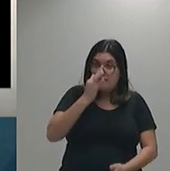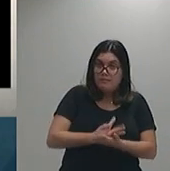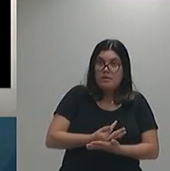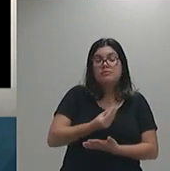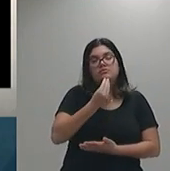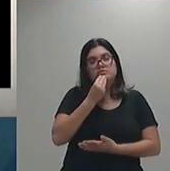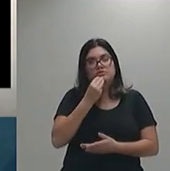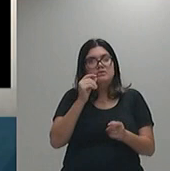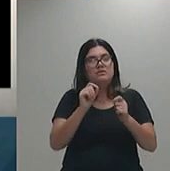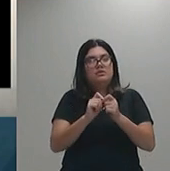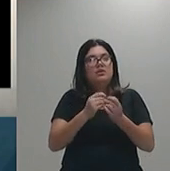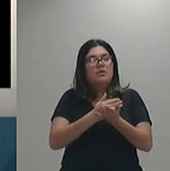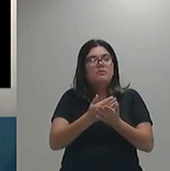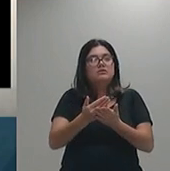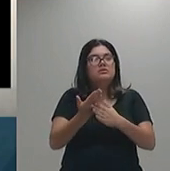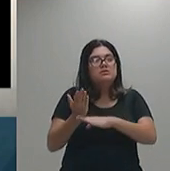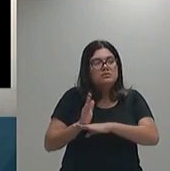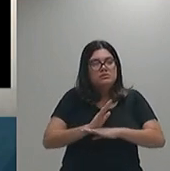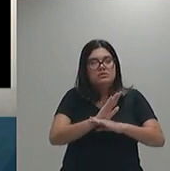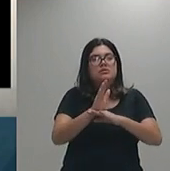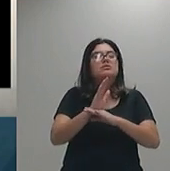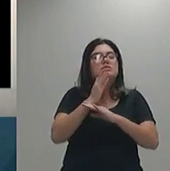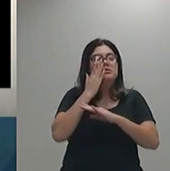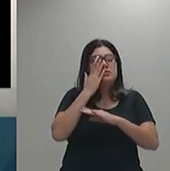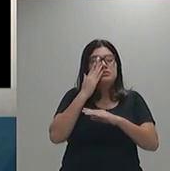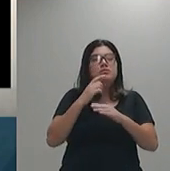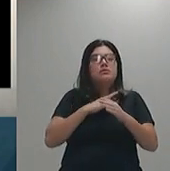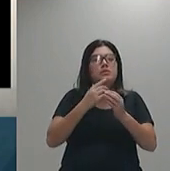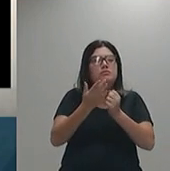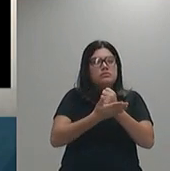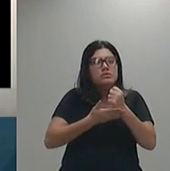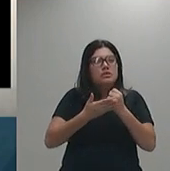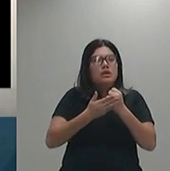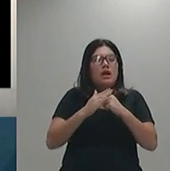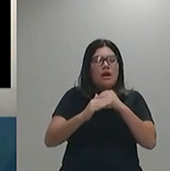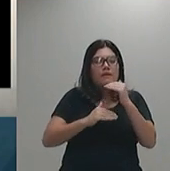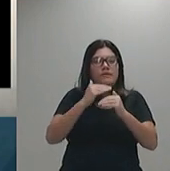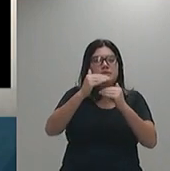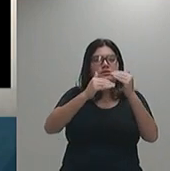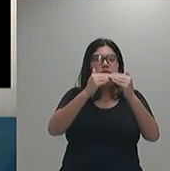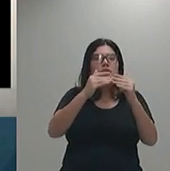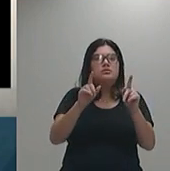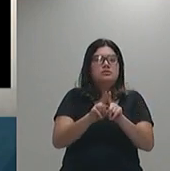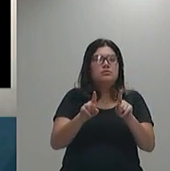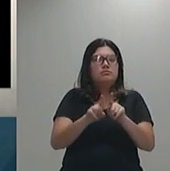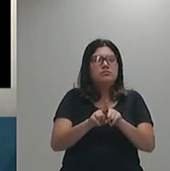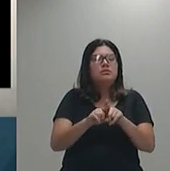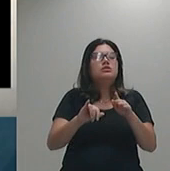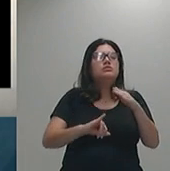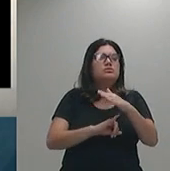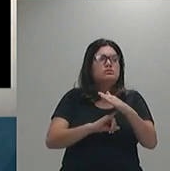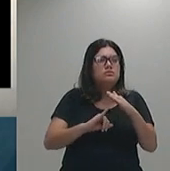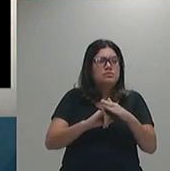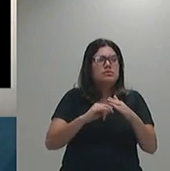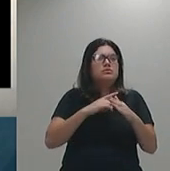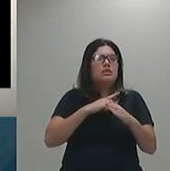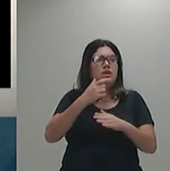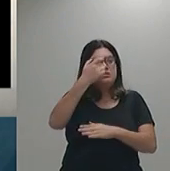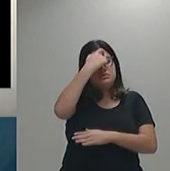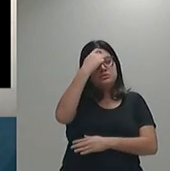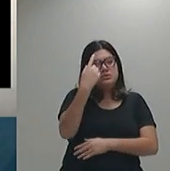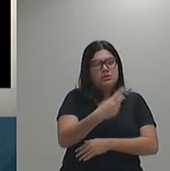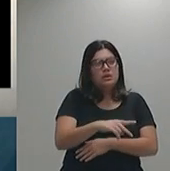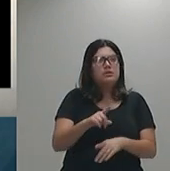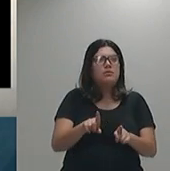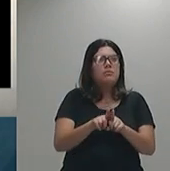colaborar na arbitragem dos minoritários mais antiga mais avançada e com tribunal constituído com a ciência dela e acompanhamento